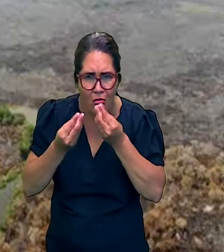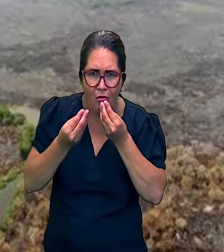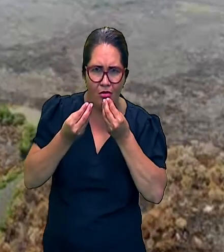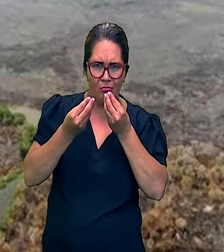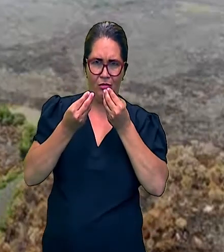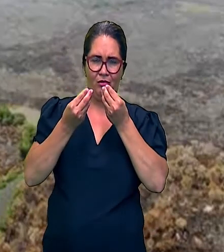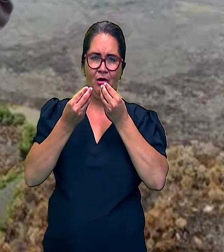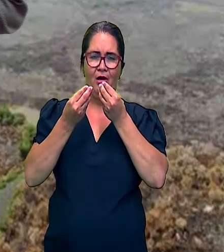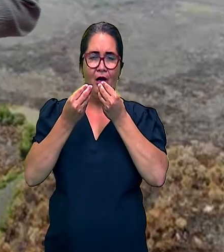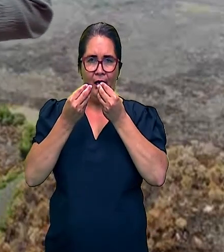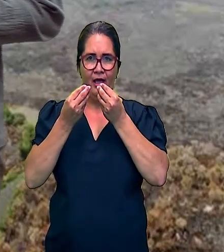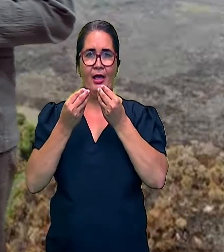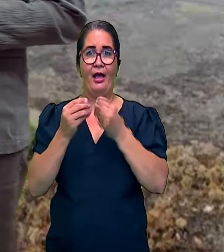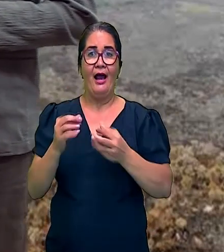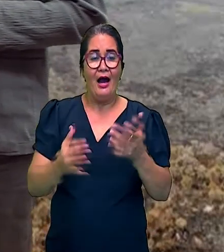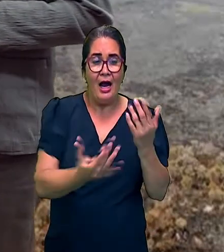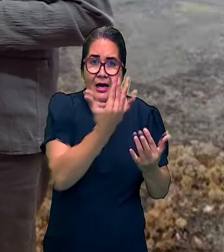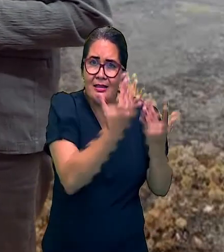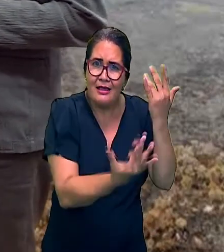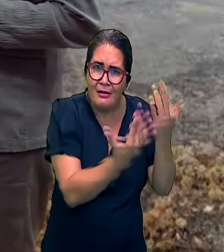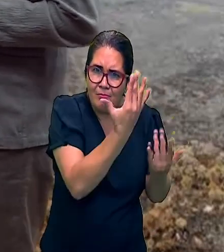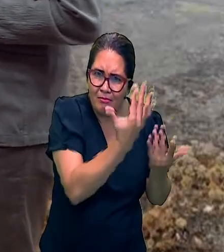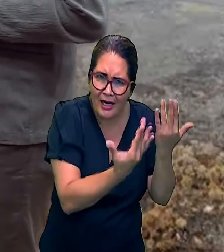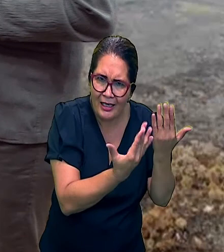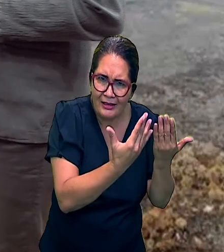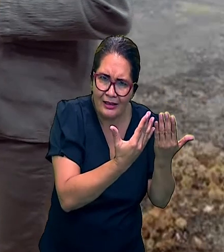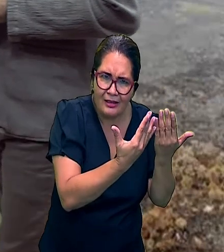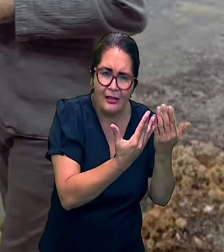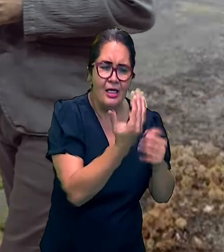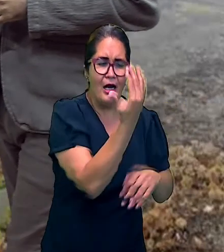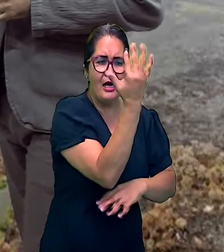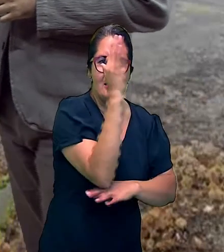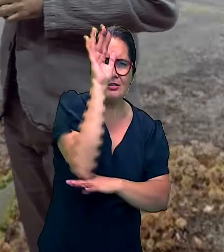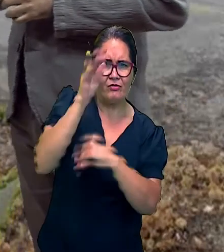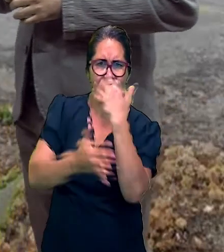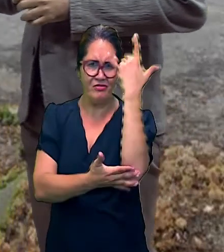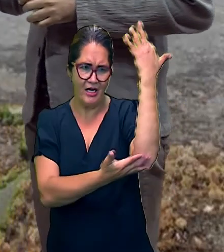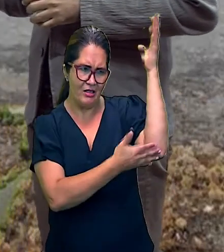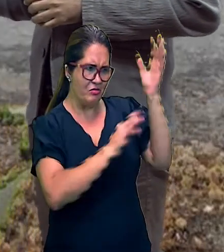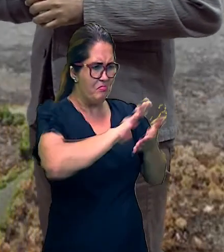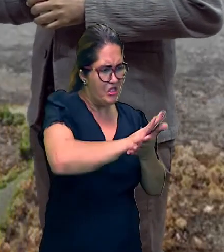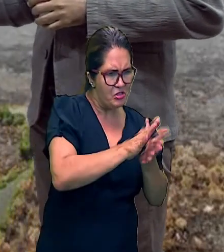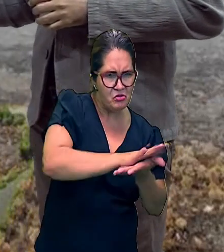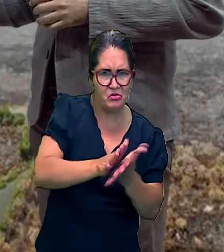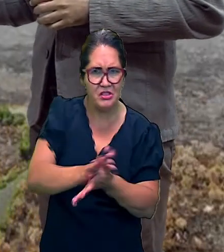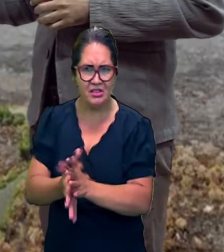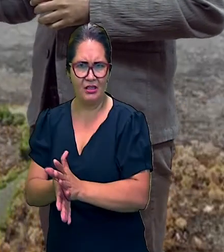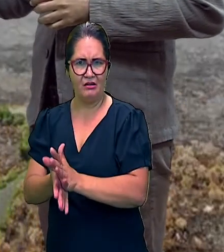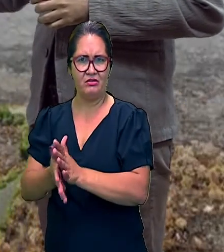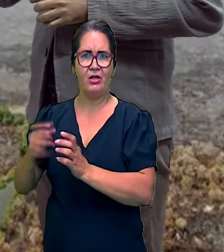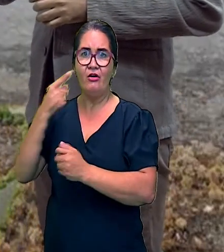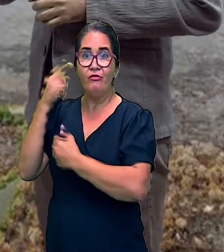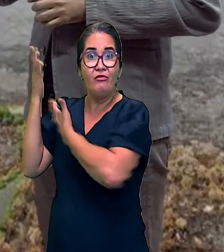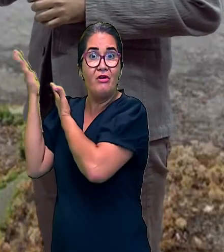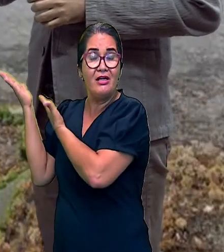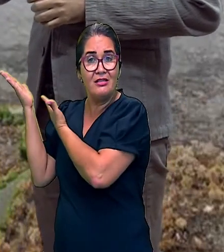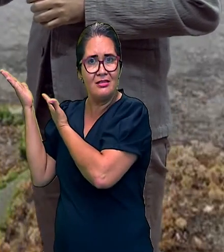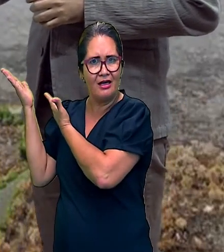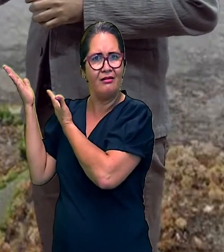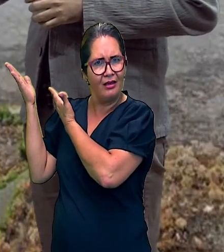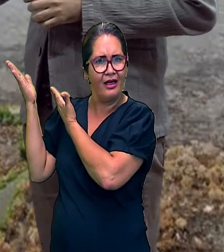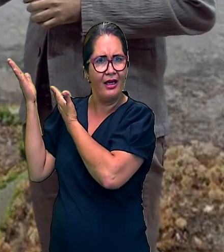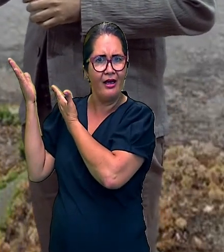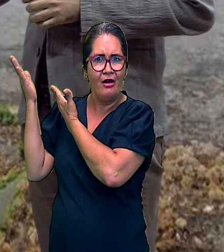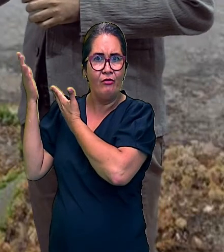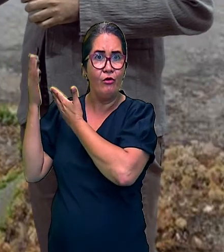animais e plantas. Essas imagens foram tiradas da internet agora, no ano passado, que